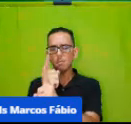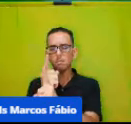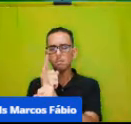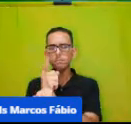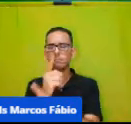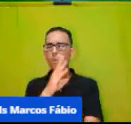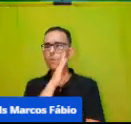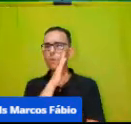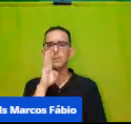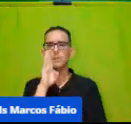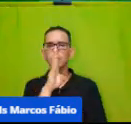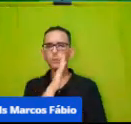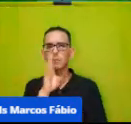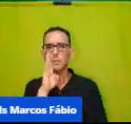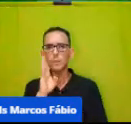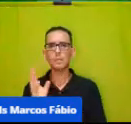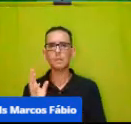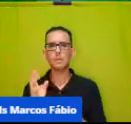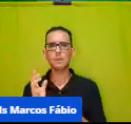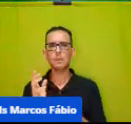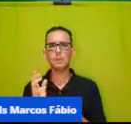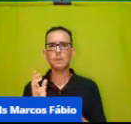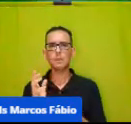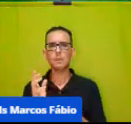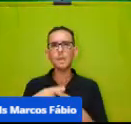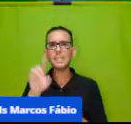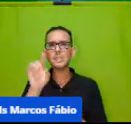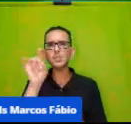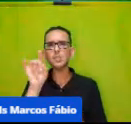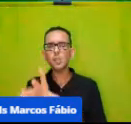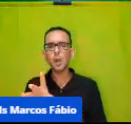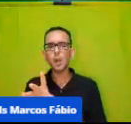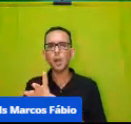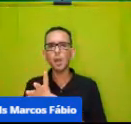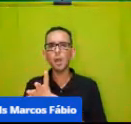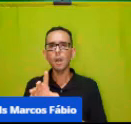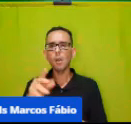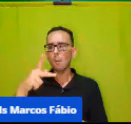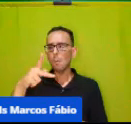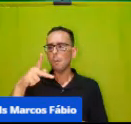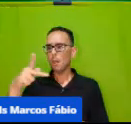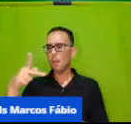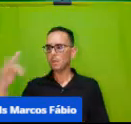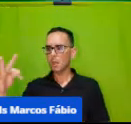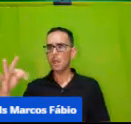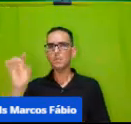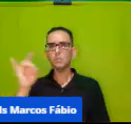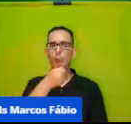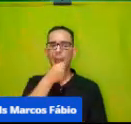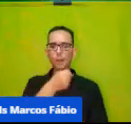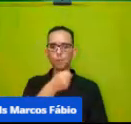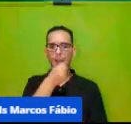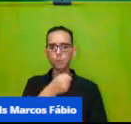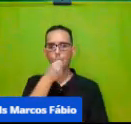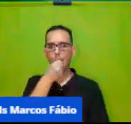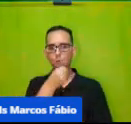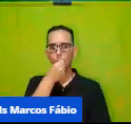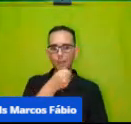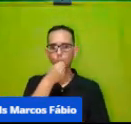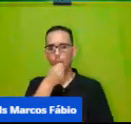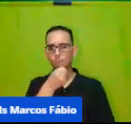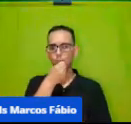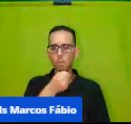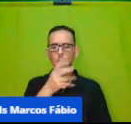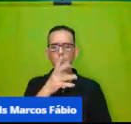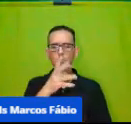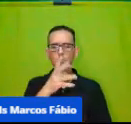ali é só o PowerPoint, né? Com o áudio. Então, porque quando você grava o vídeo, se o vídeo passa um pouquinho de 5